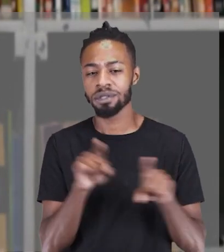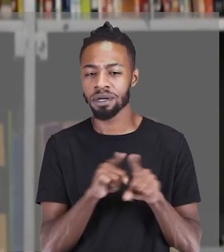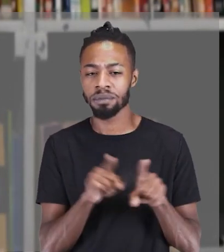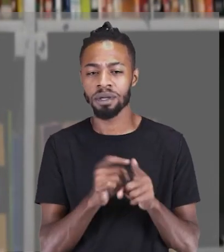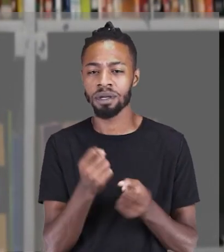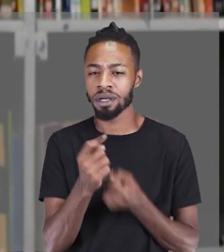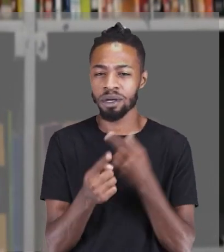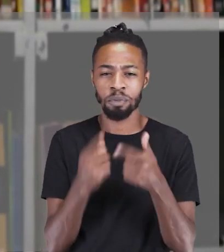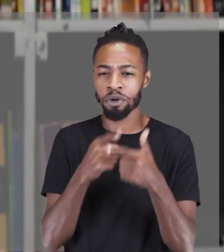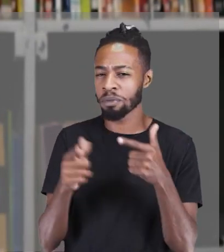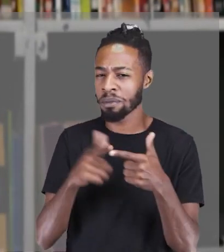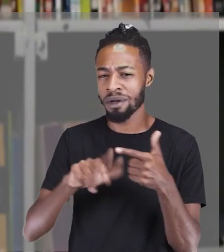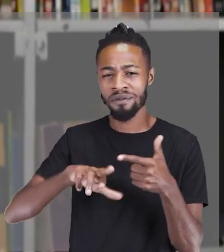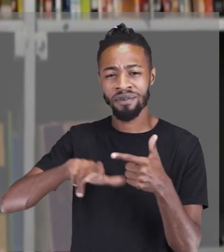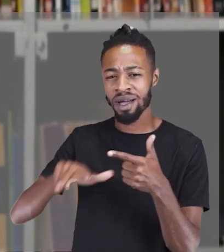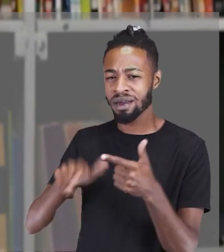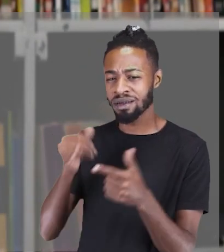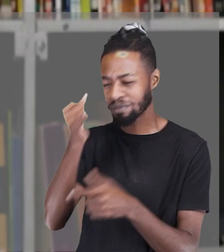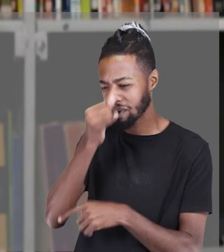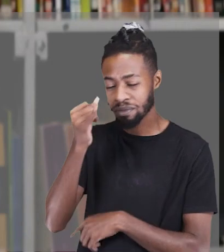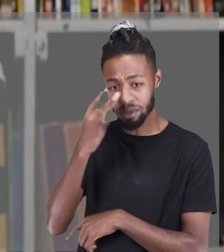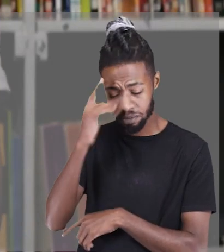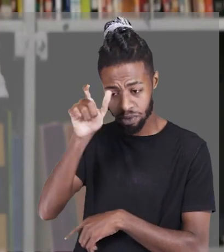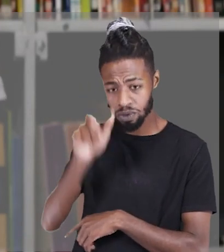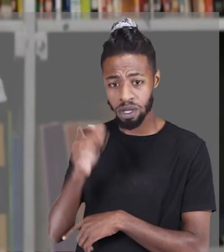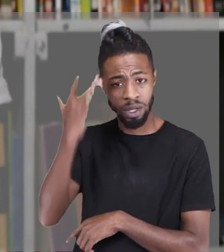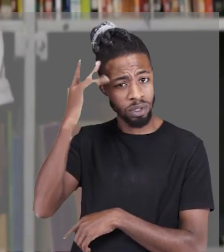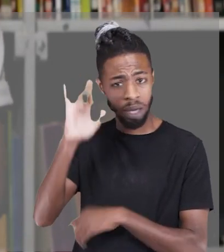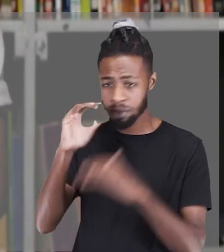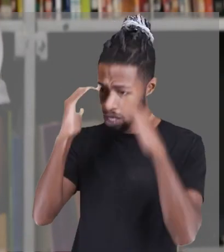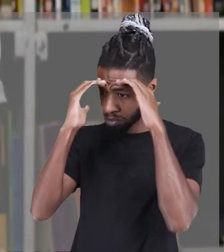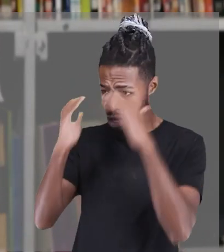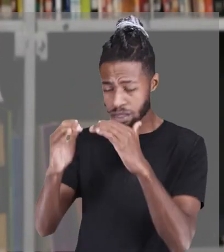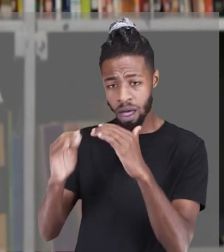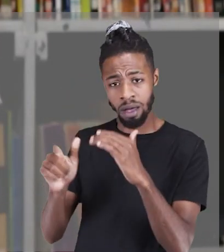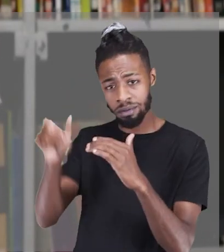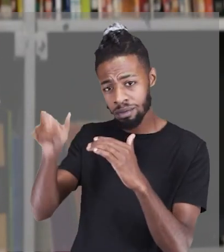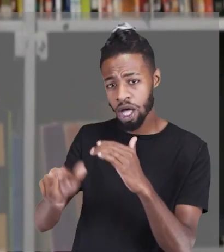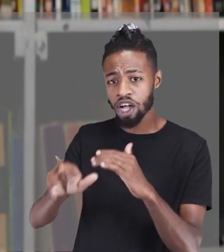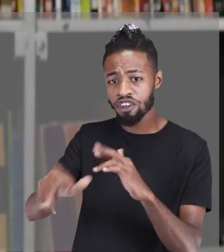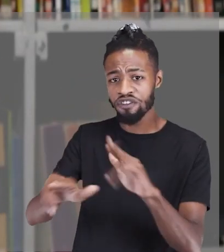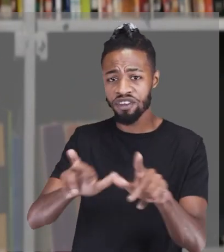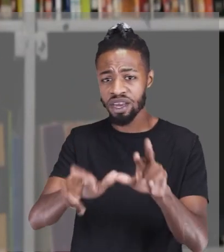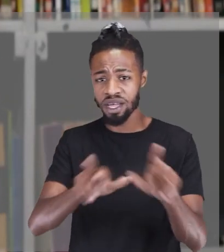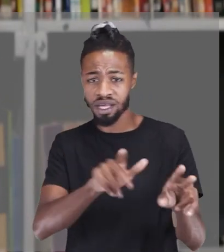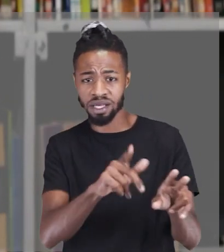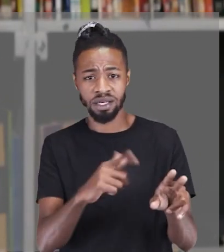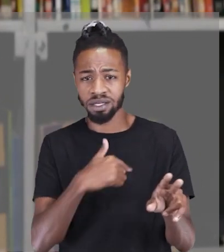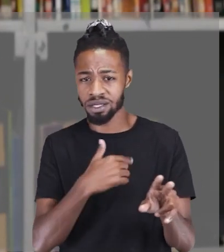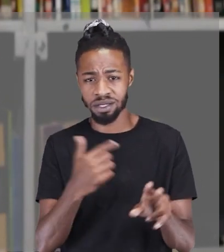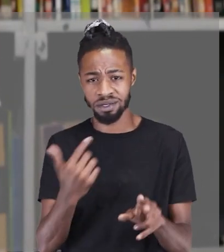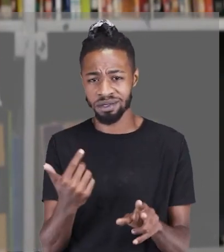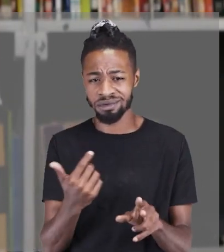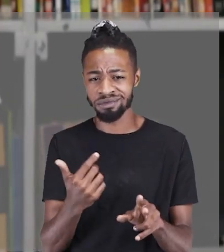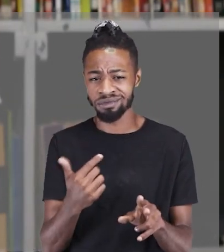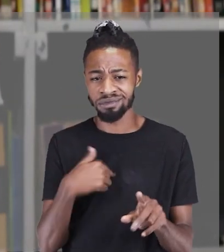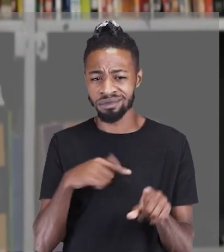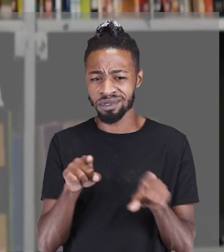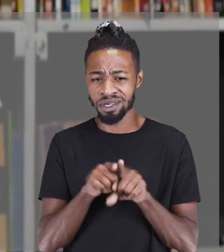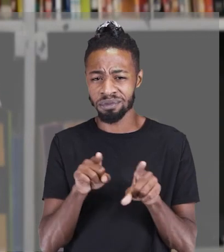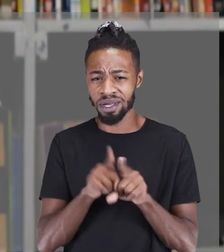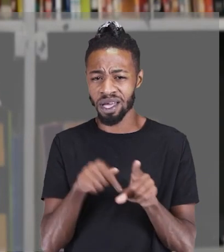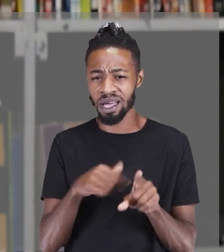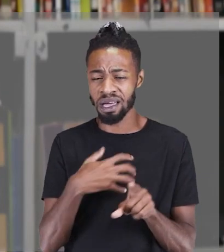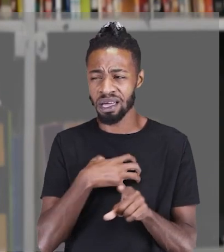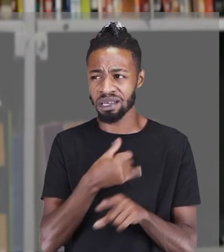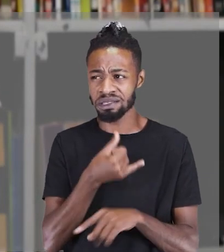efeito que causa. E pra mim foi mais um daqueles casos bem tosco, das pessoas não saberem respeitar a sua